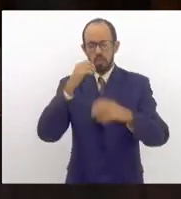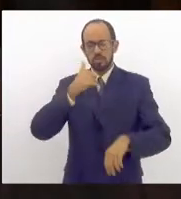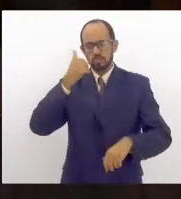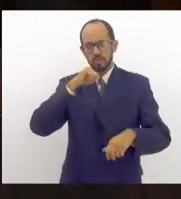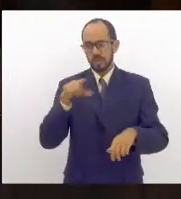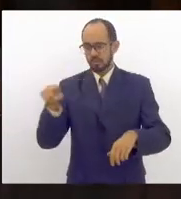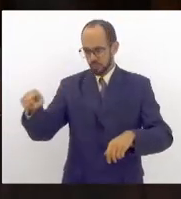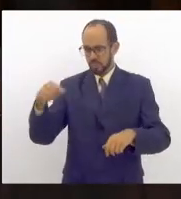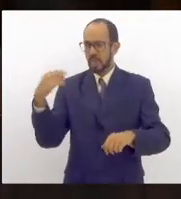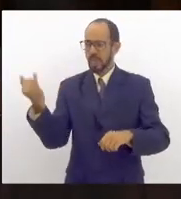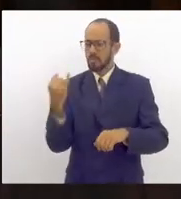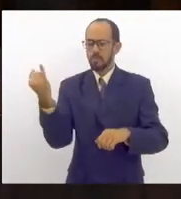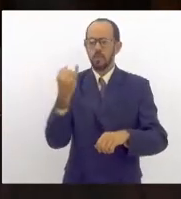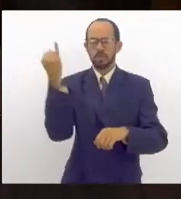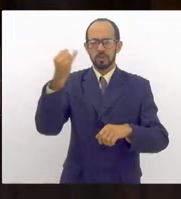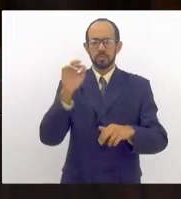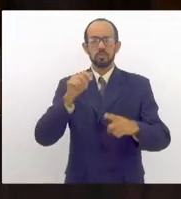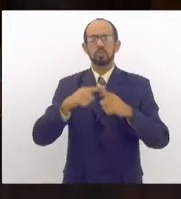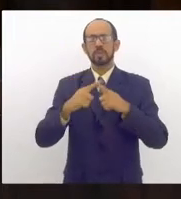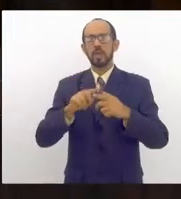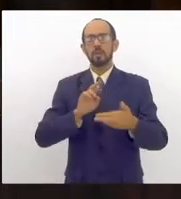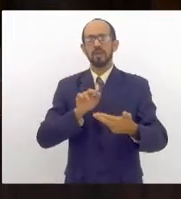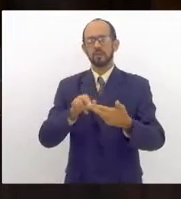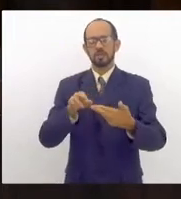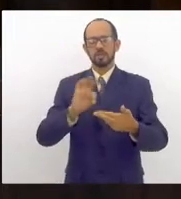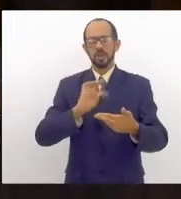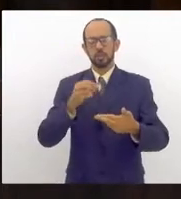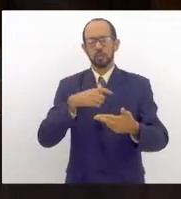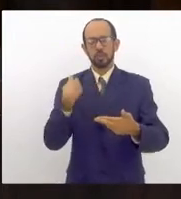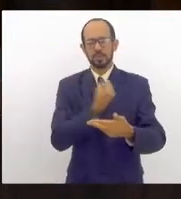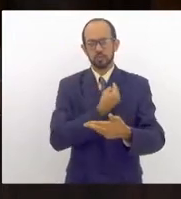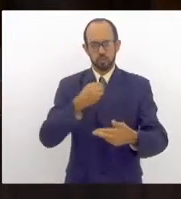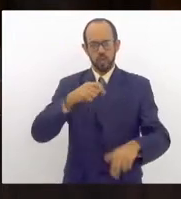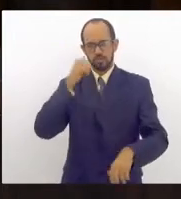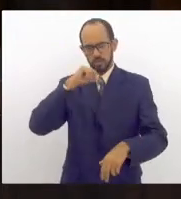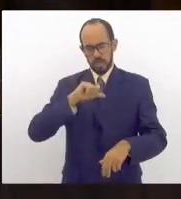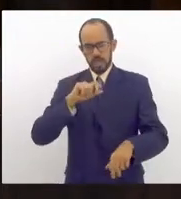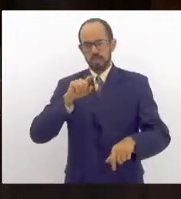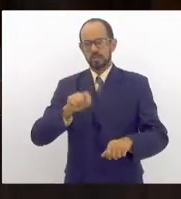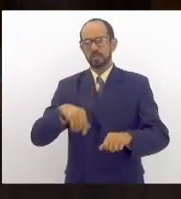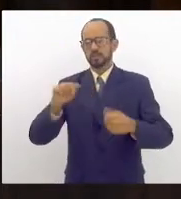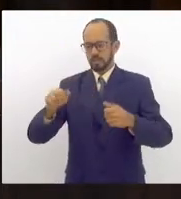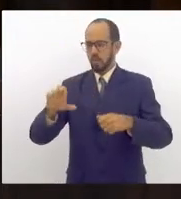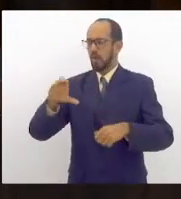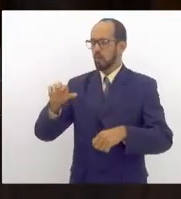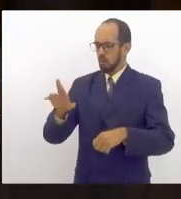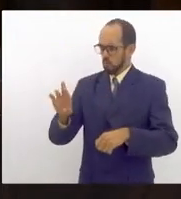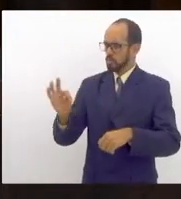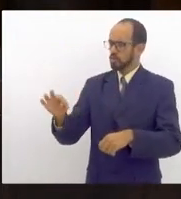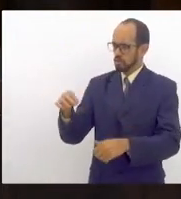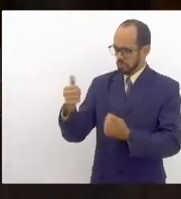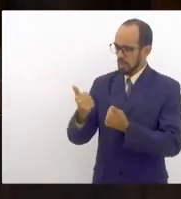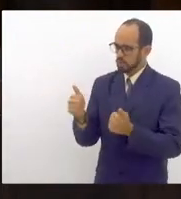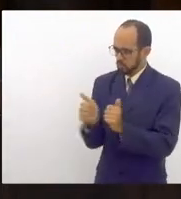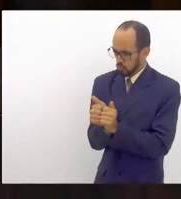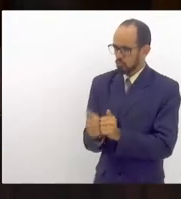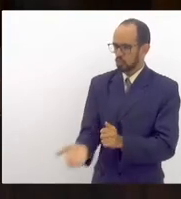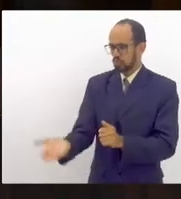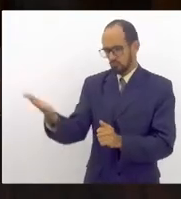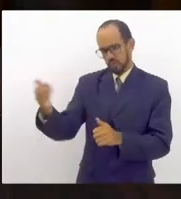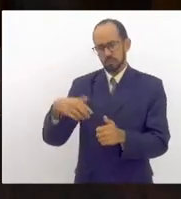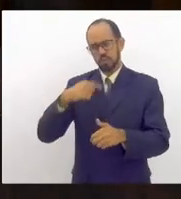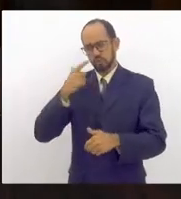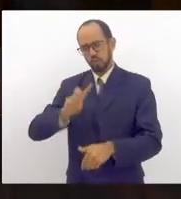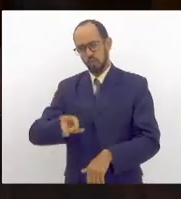fundamental porque você é uma referência para todos e todas nós Então conte também sempre com a central Única dos Trabalhadores dos trabalhadores pra gente seguir nessa luta por